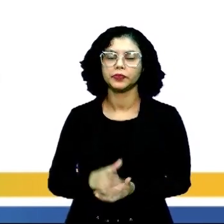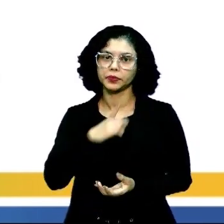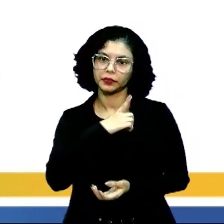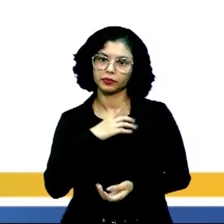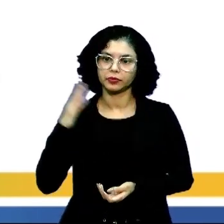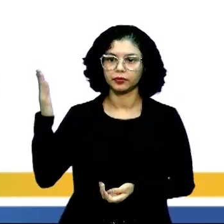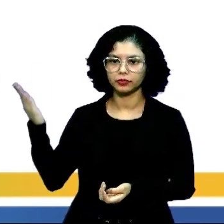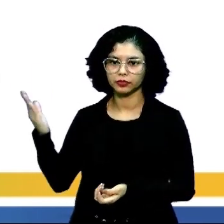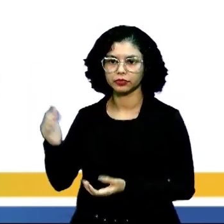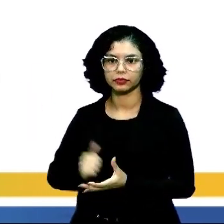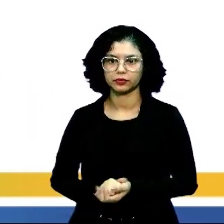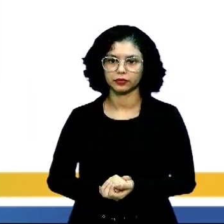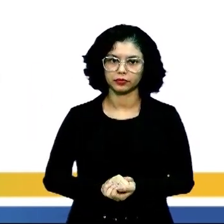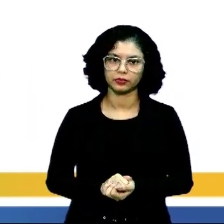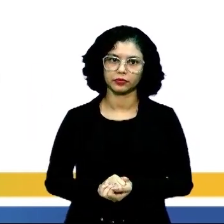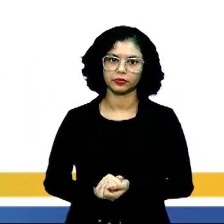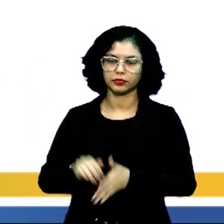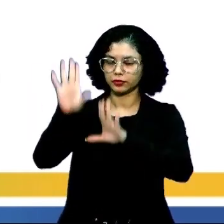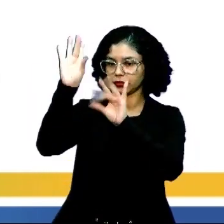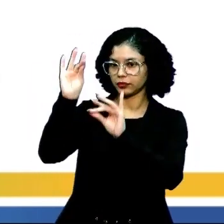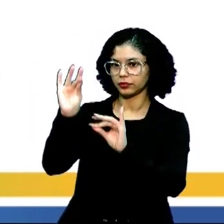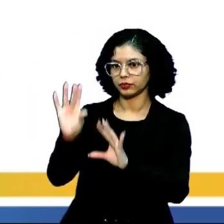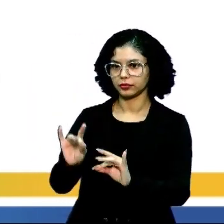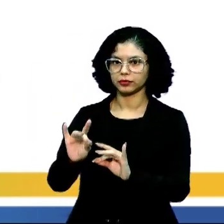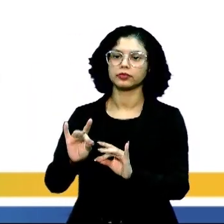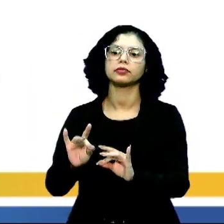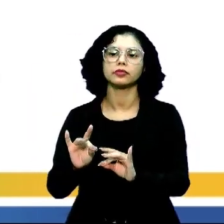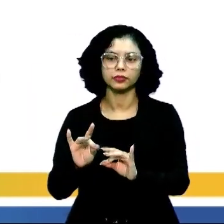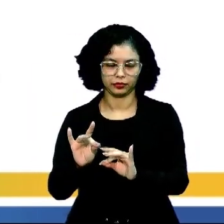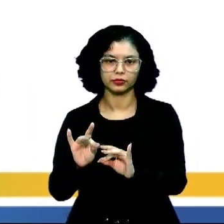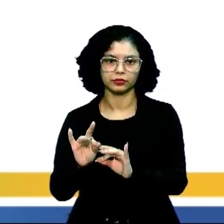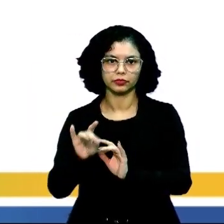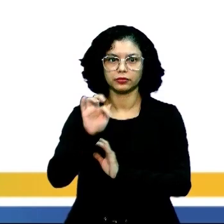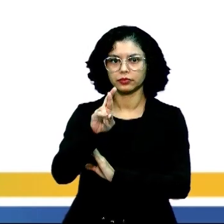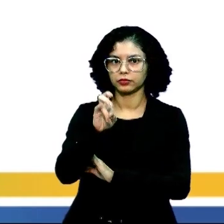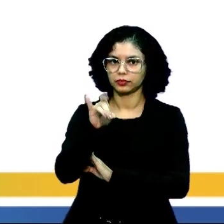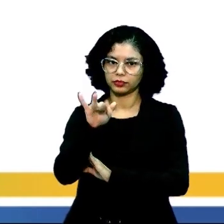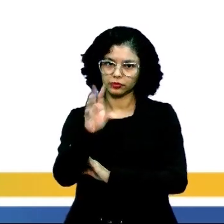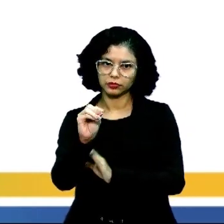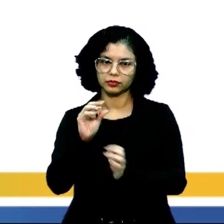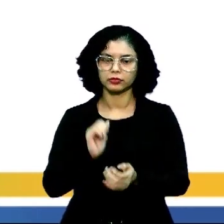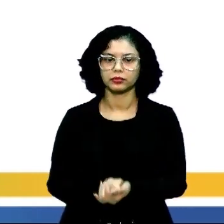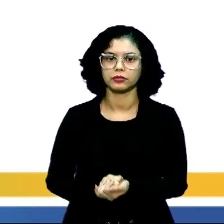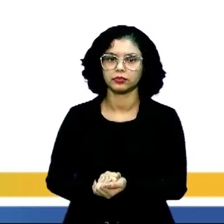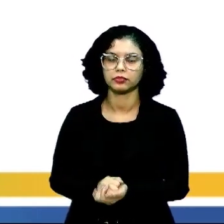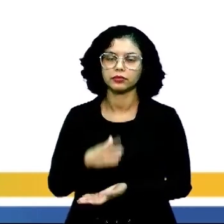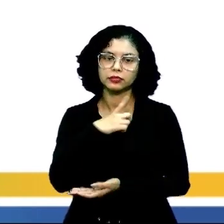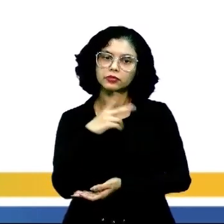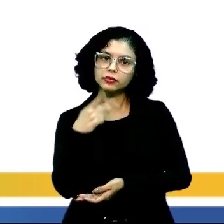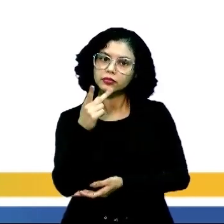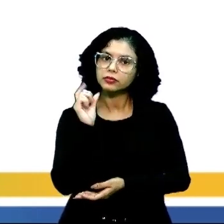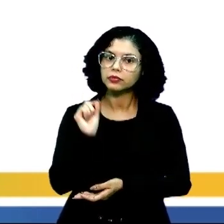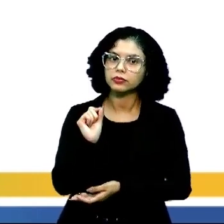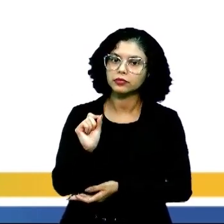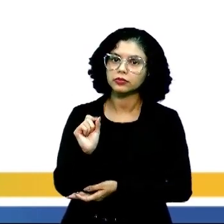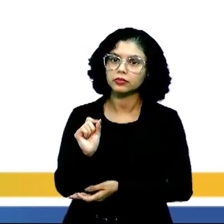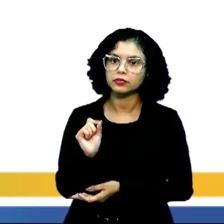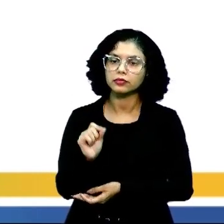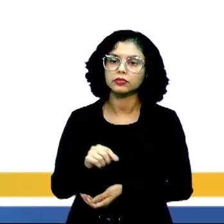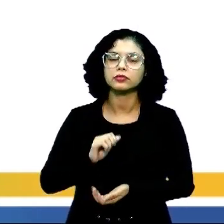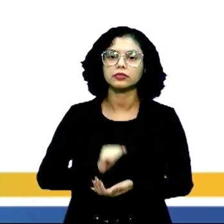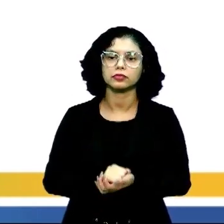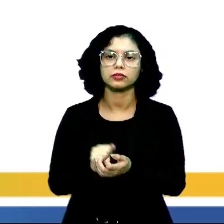ó, um destaquezinho, nós temos relativismo. Essa charge, ela se